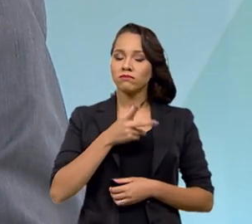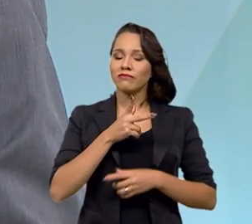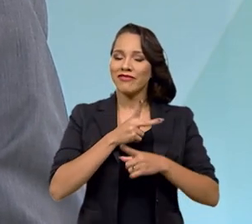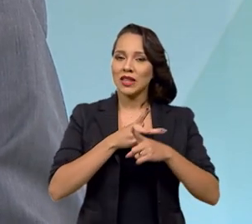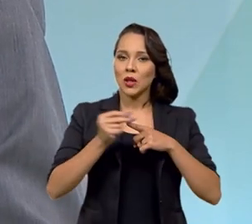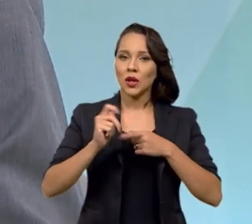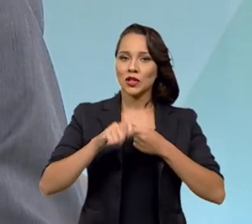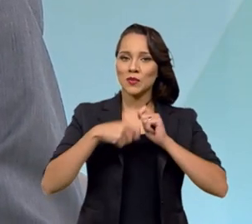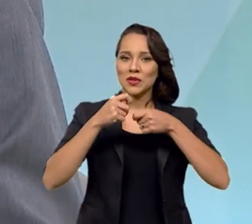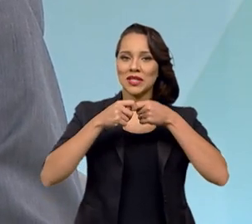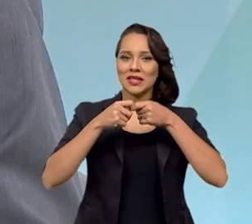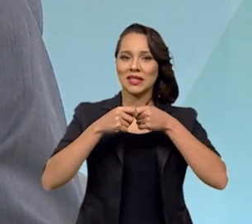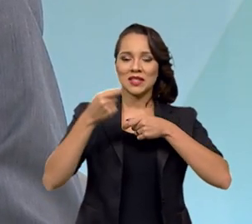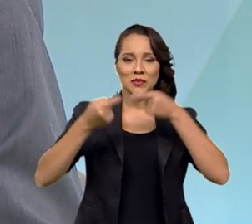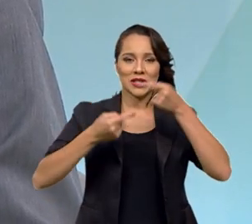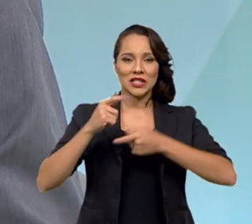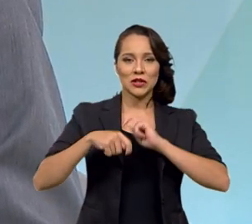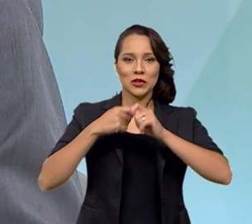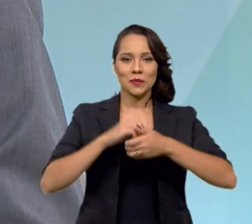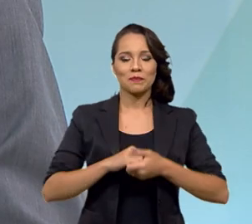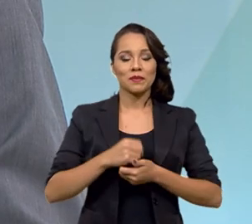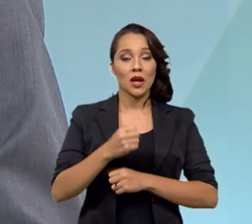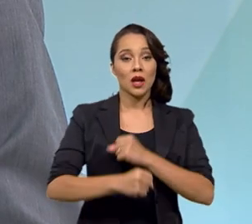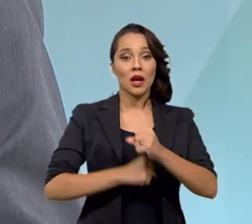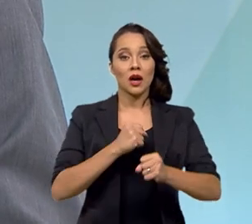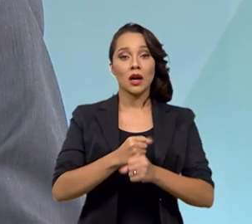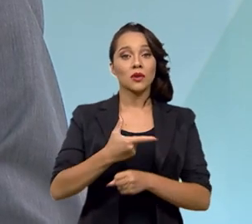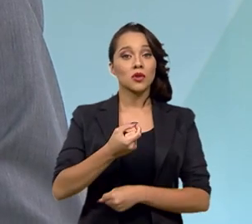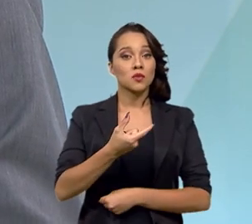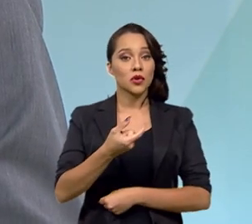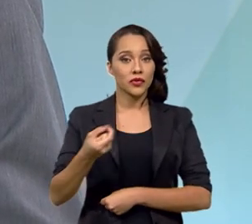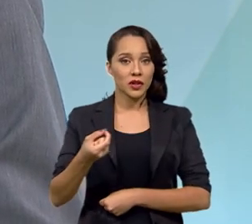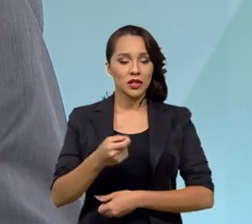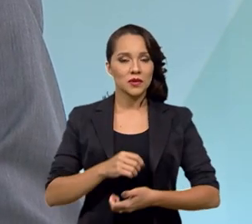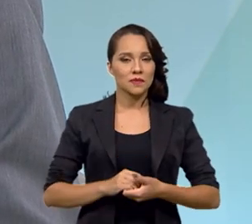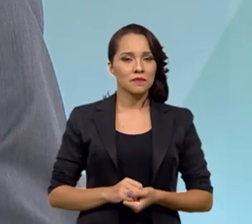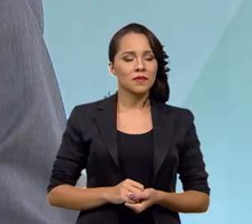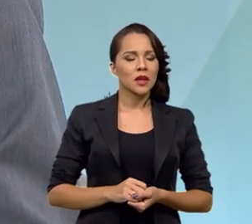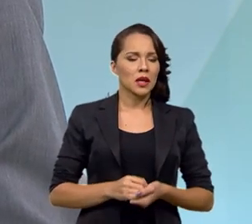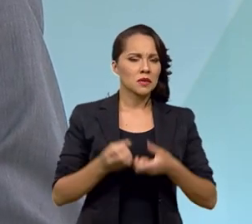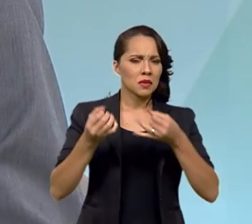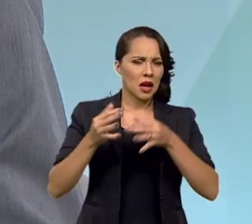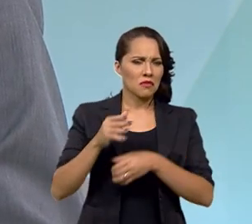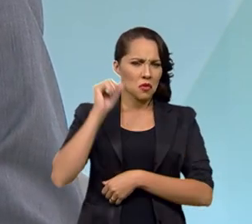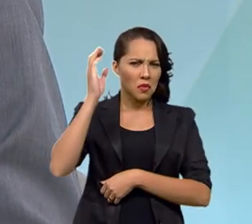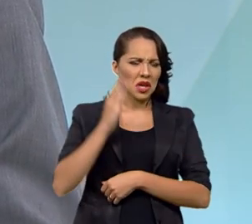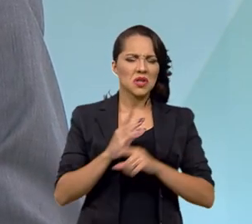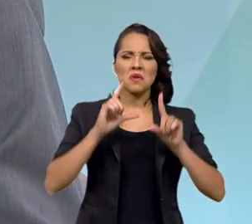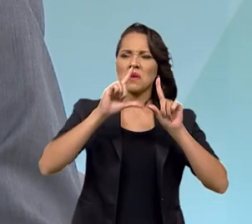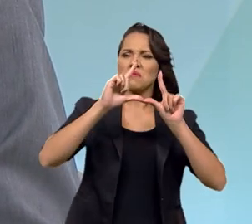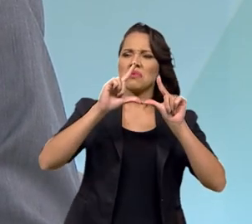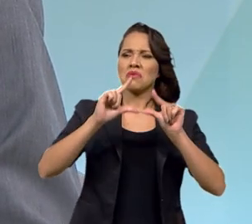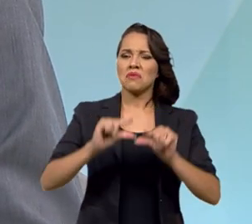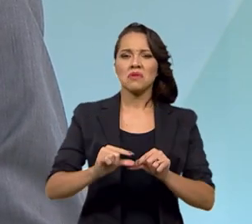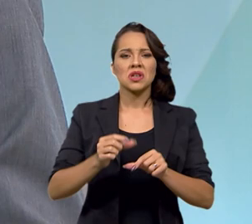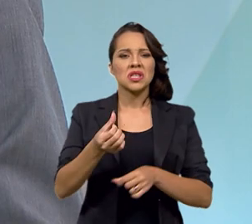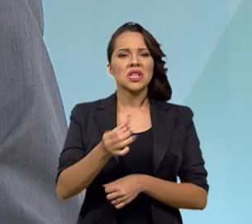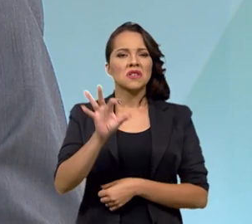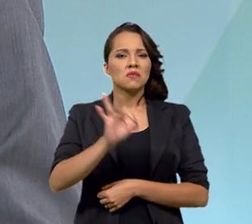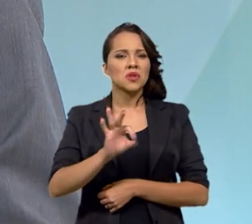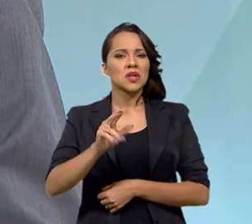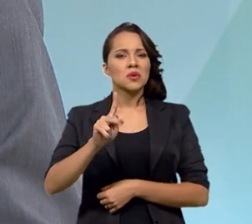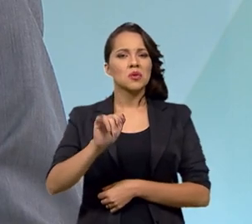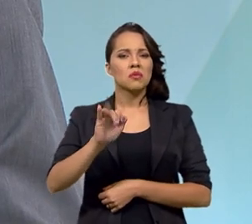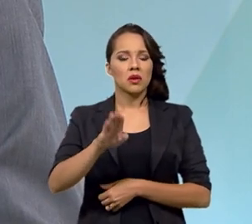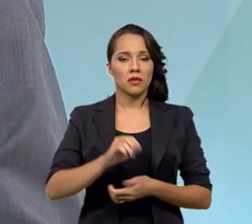econômica em 2020 no áudio da pandemia vizinho que o Brasil ia cair mais de seis por cento do